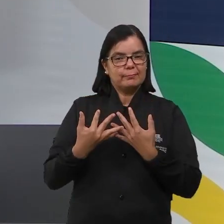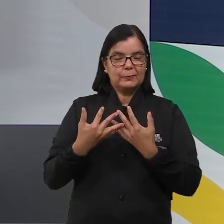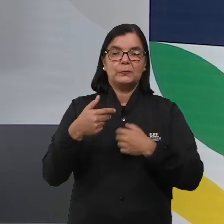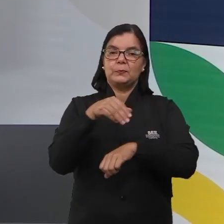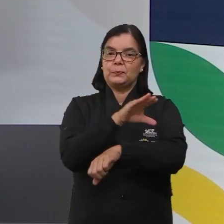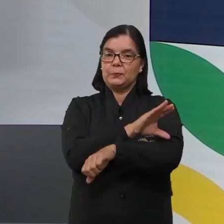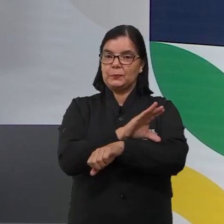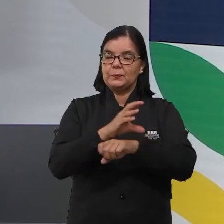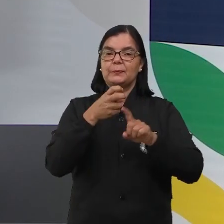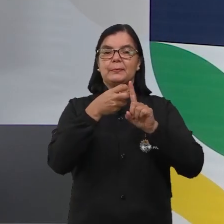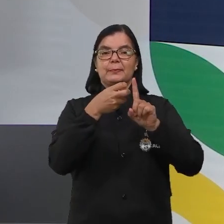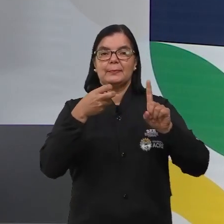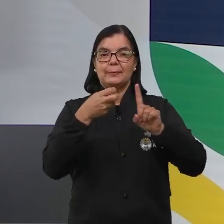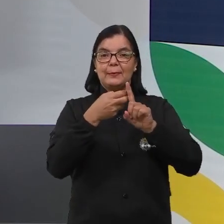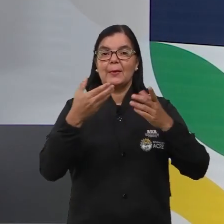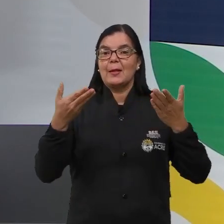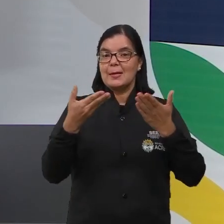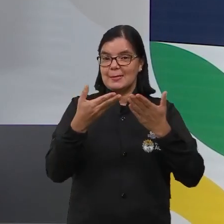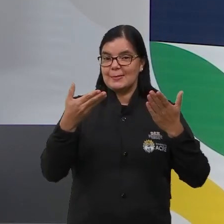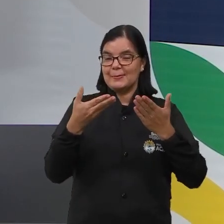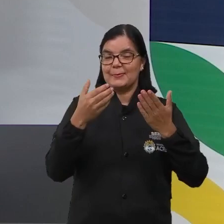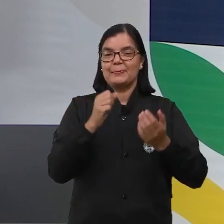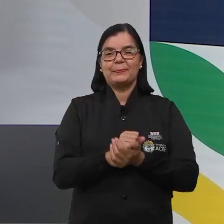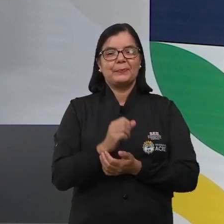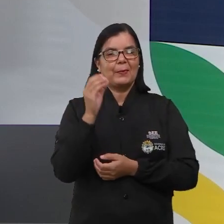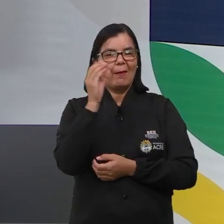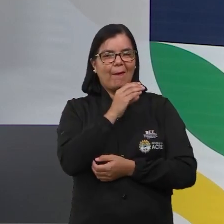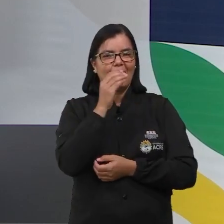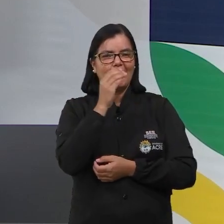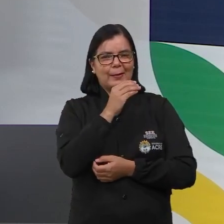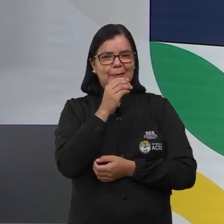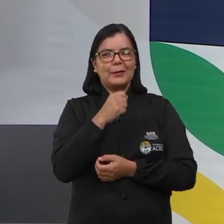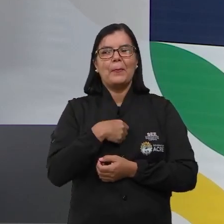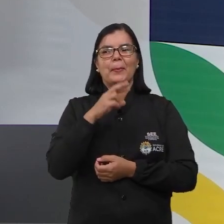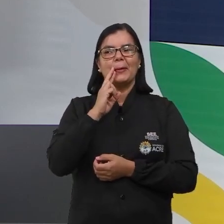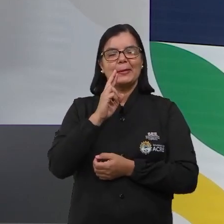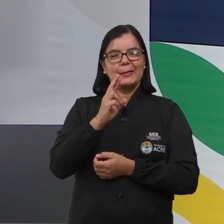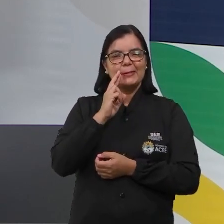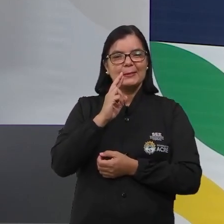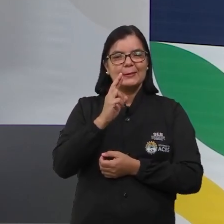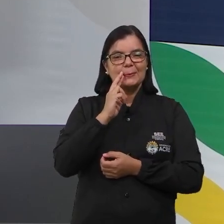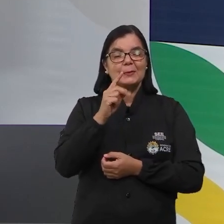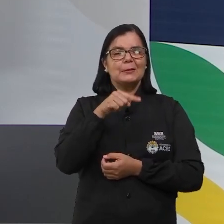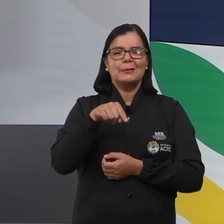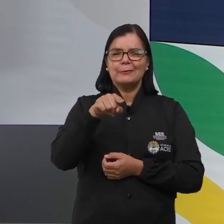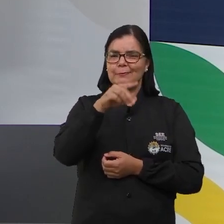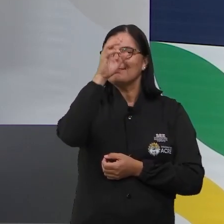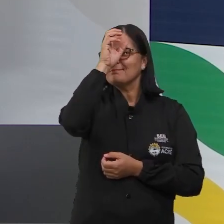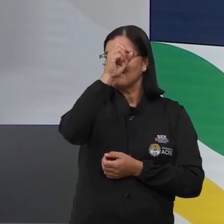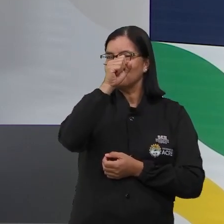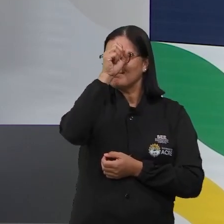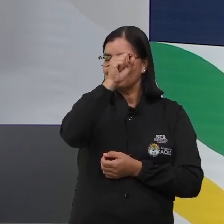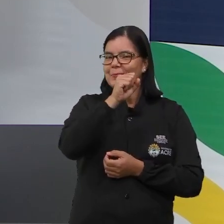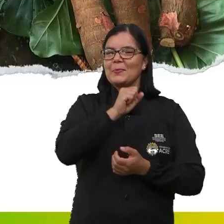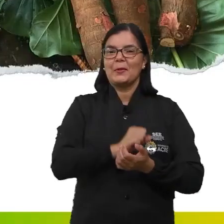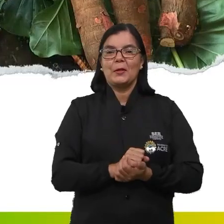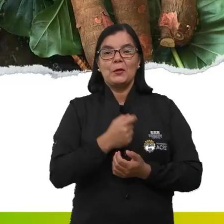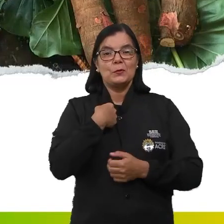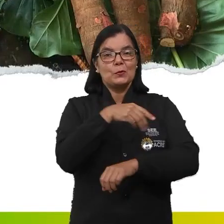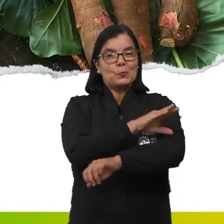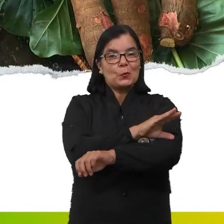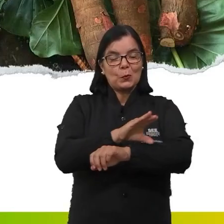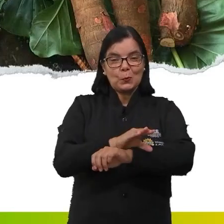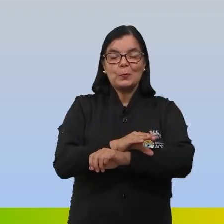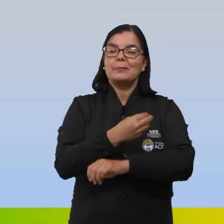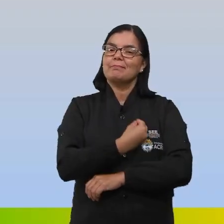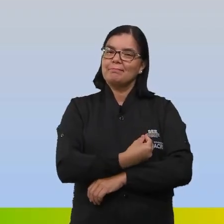a cultura indígena e agora vamos rapidinho aqui para uma questão para ver se você aprendeu um pouco sobre essa cultura que é